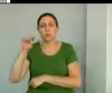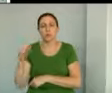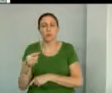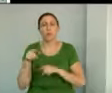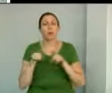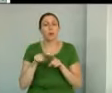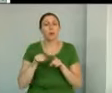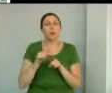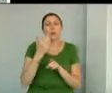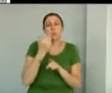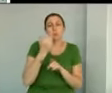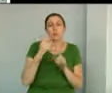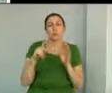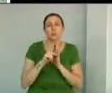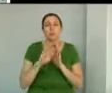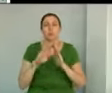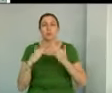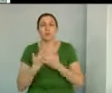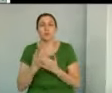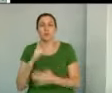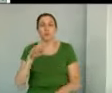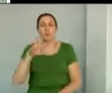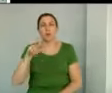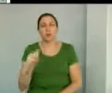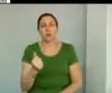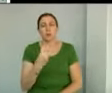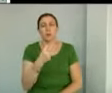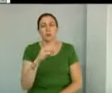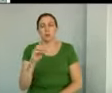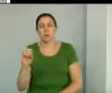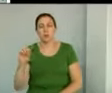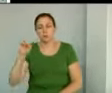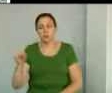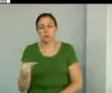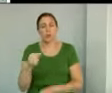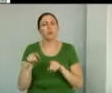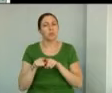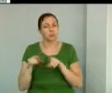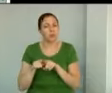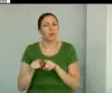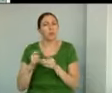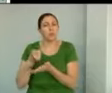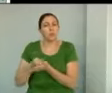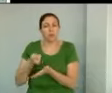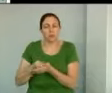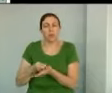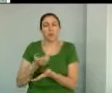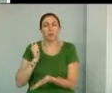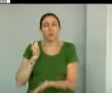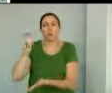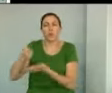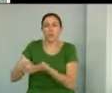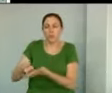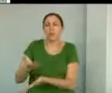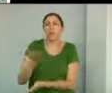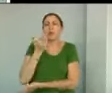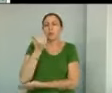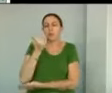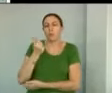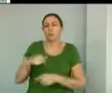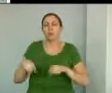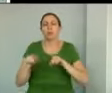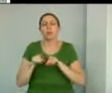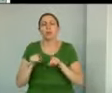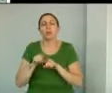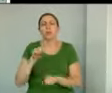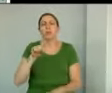escolar, 1.300.000, o município recebe, também obrigatoriamente tem que ser gasto com merenda escolar, e mais 1.280.000 com